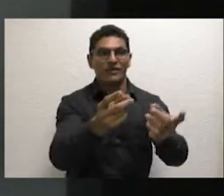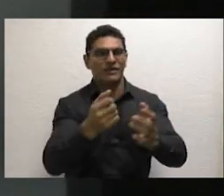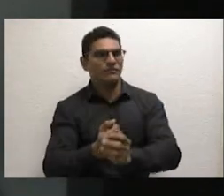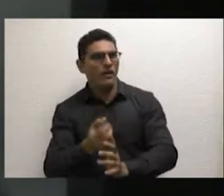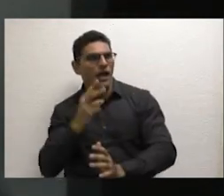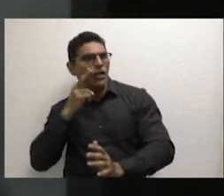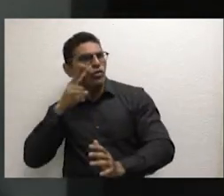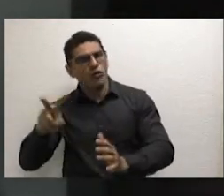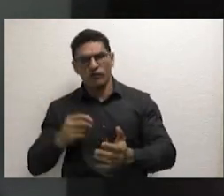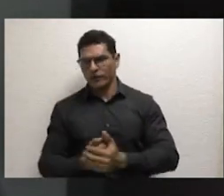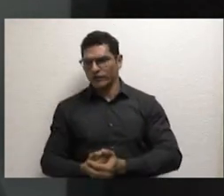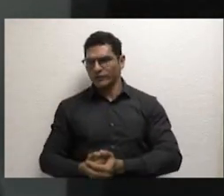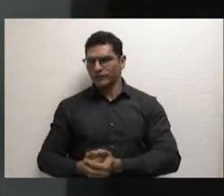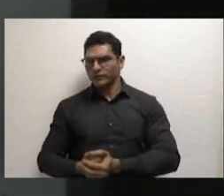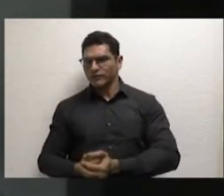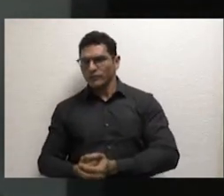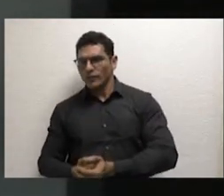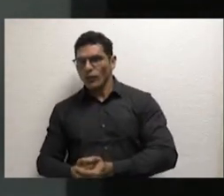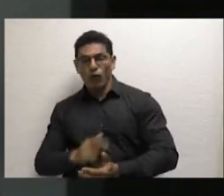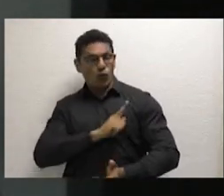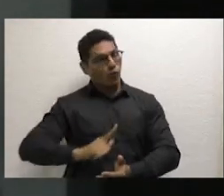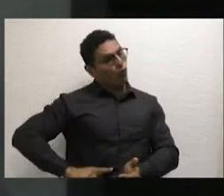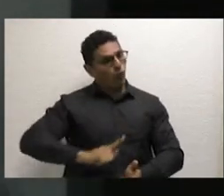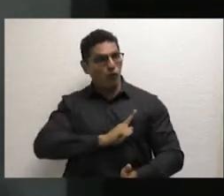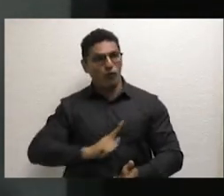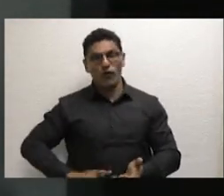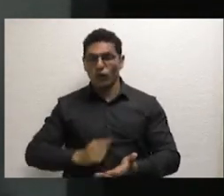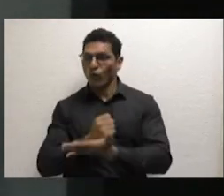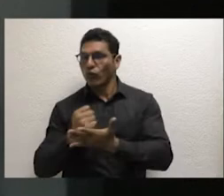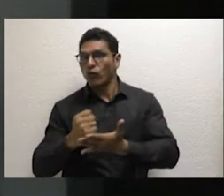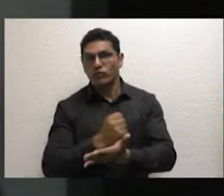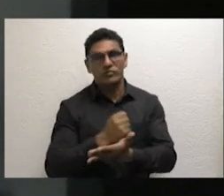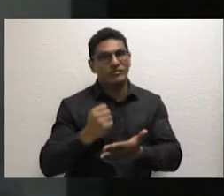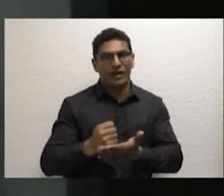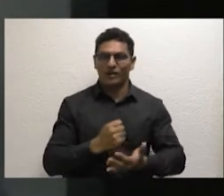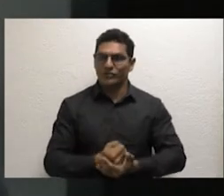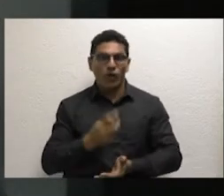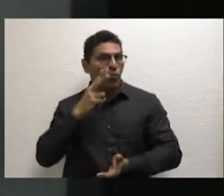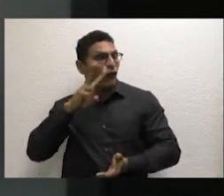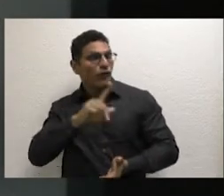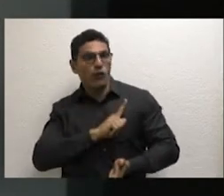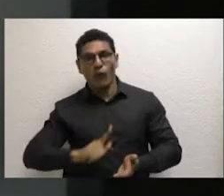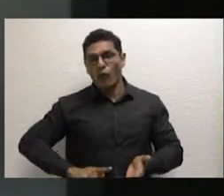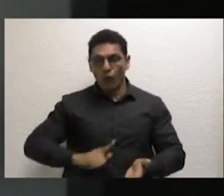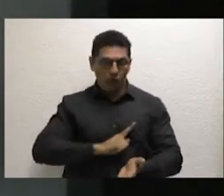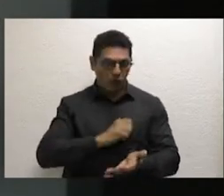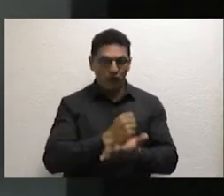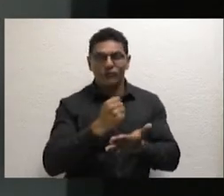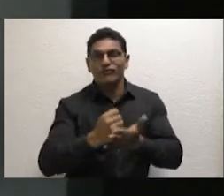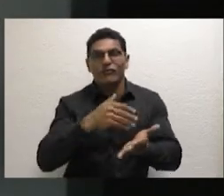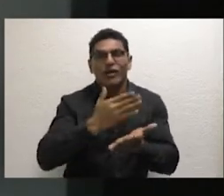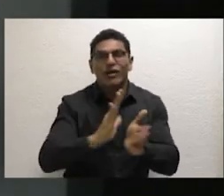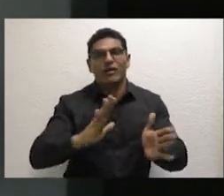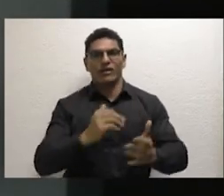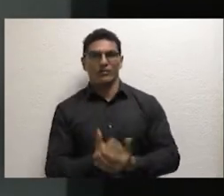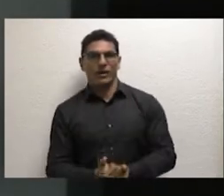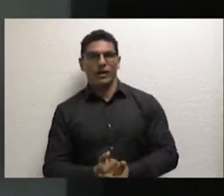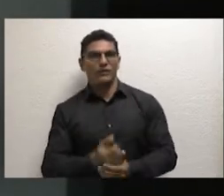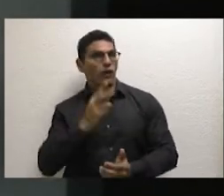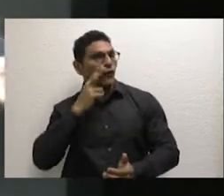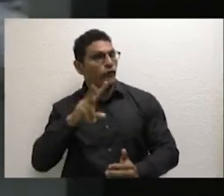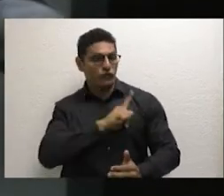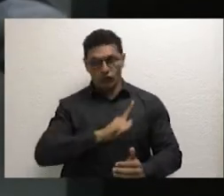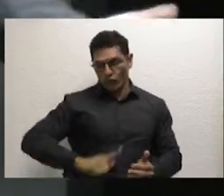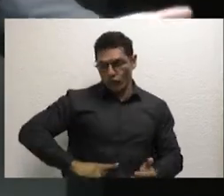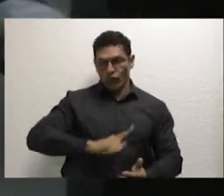humanizare eu não estou vendo o governo enxugar os maiores contratos eu estou vendo hoje um